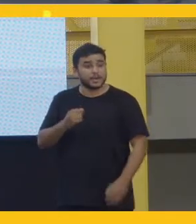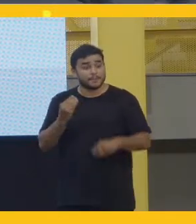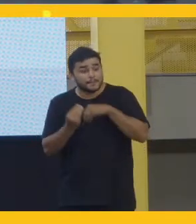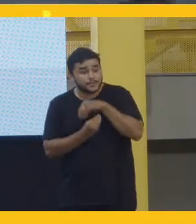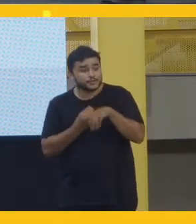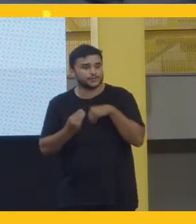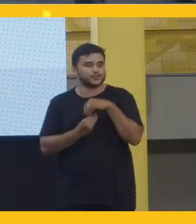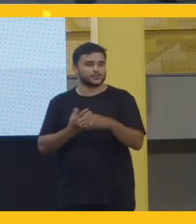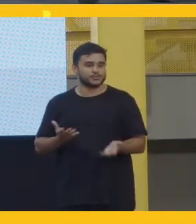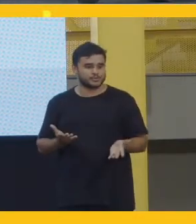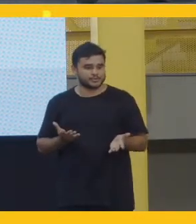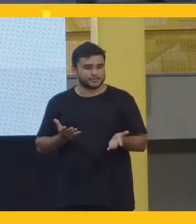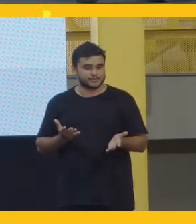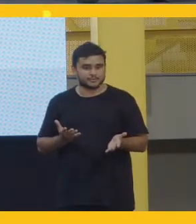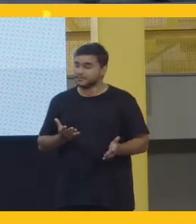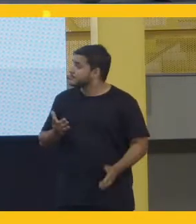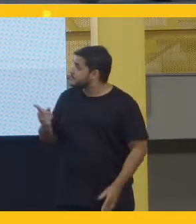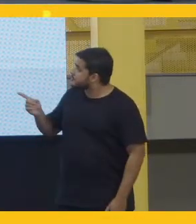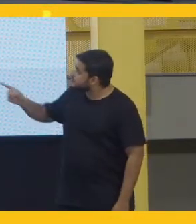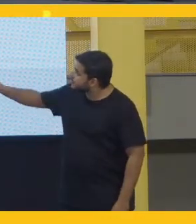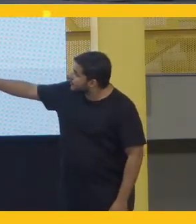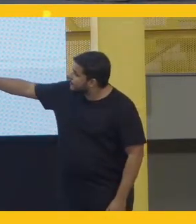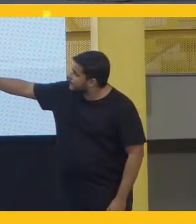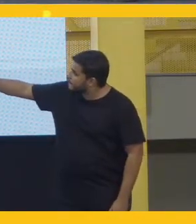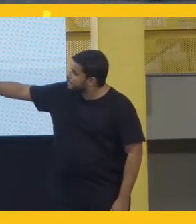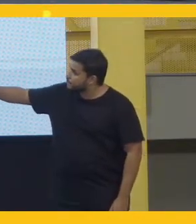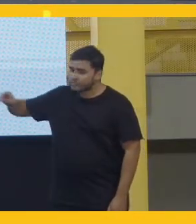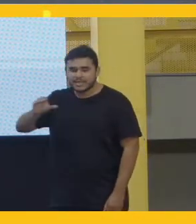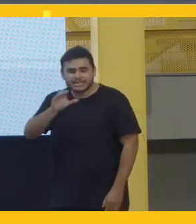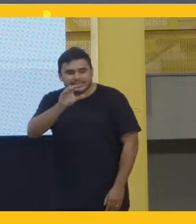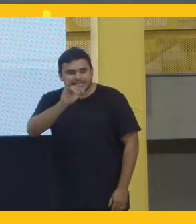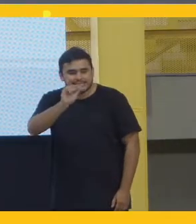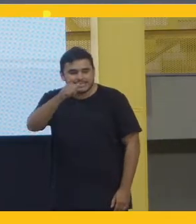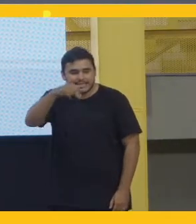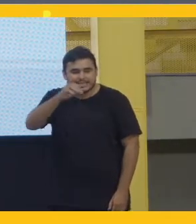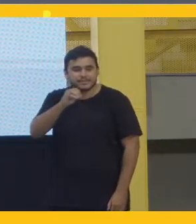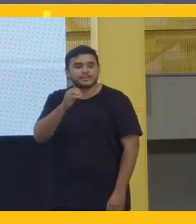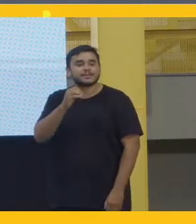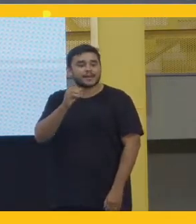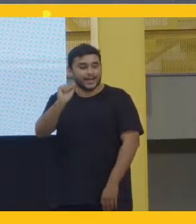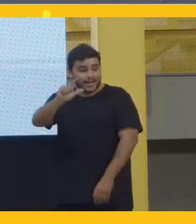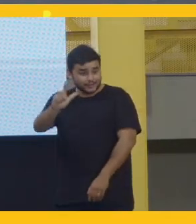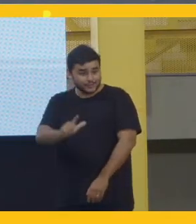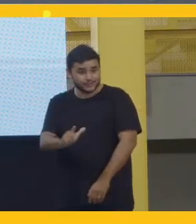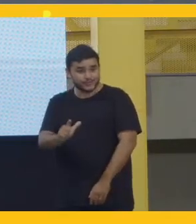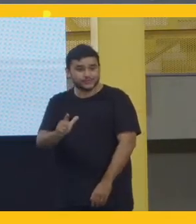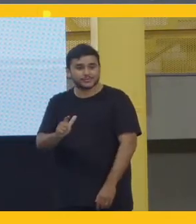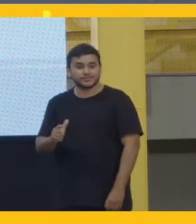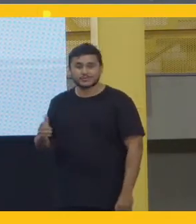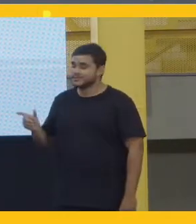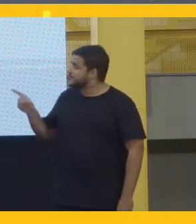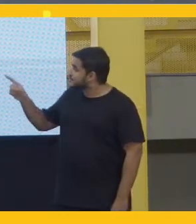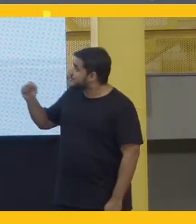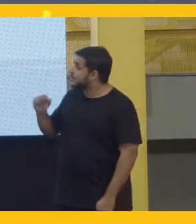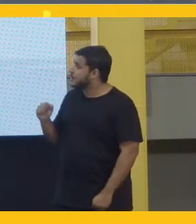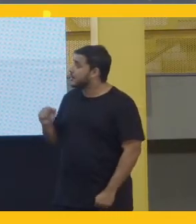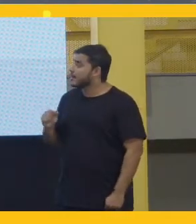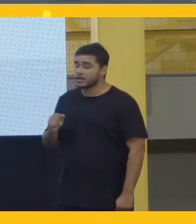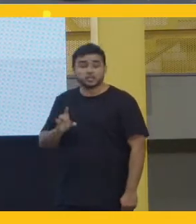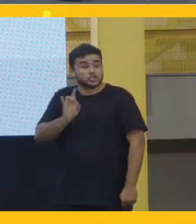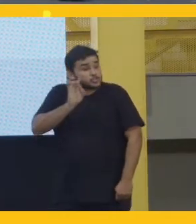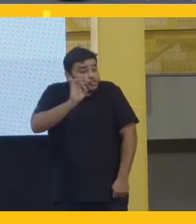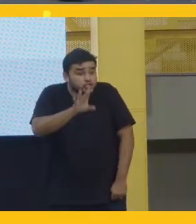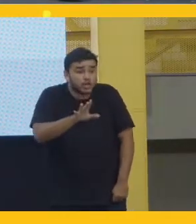esse ciano, não está sendo emitido ciano aí. Você vai ver que essa tela só emite